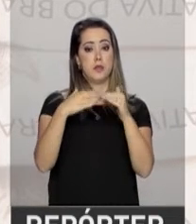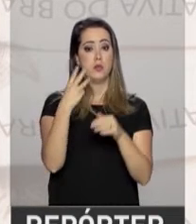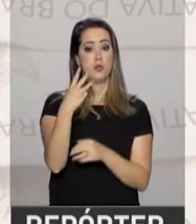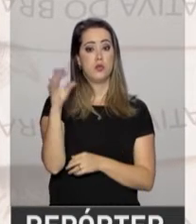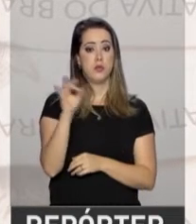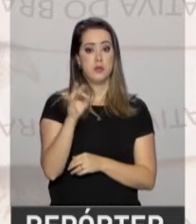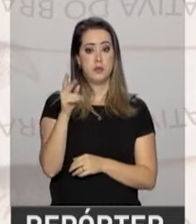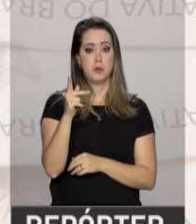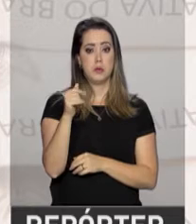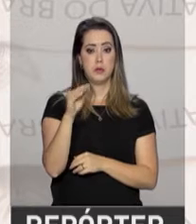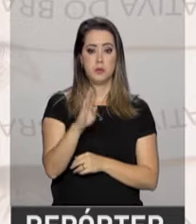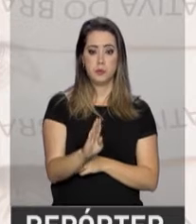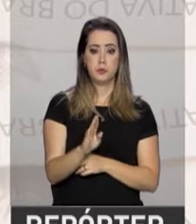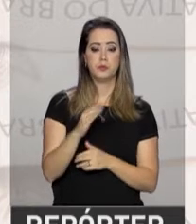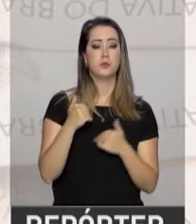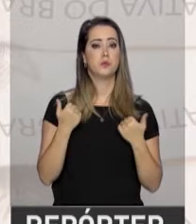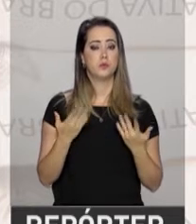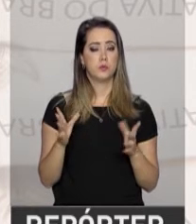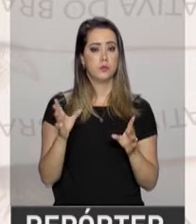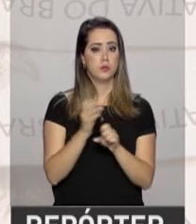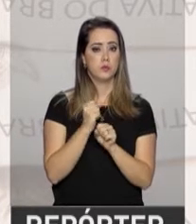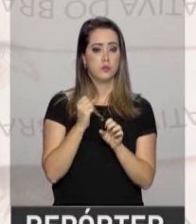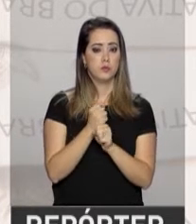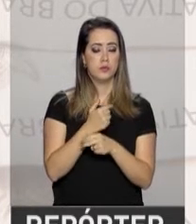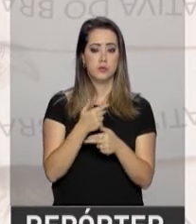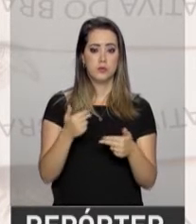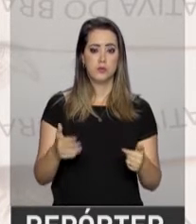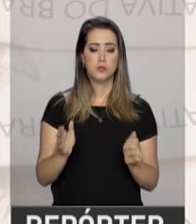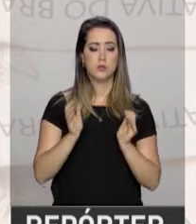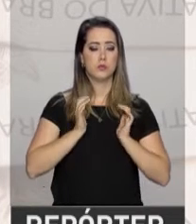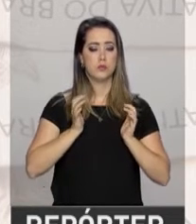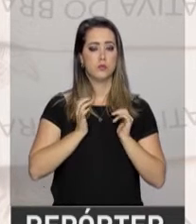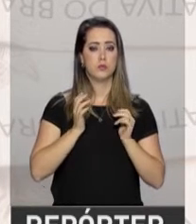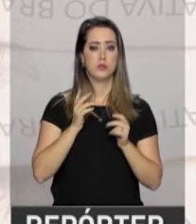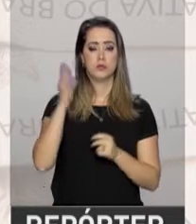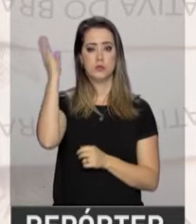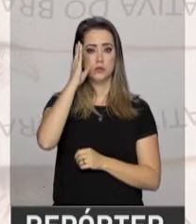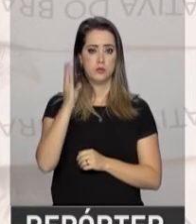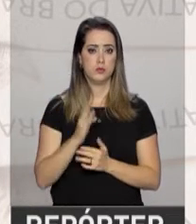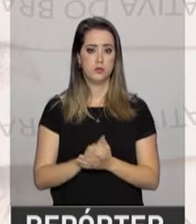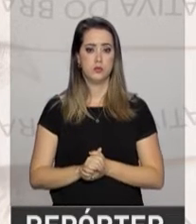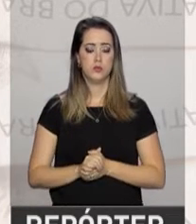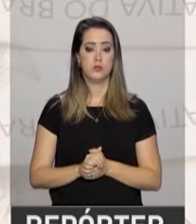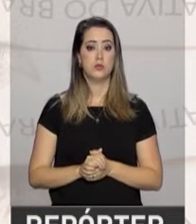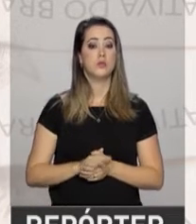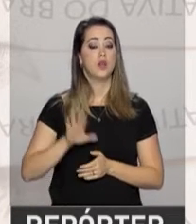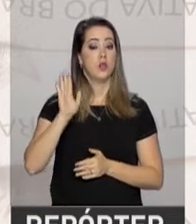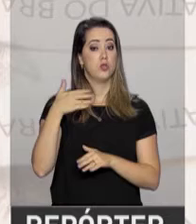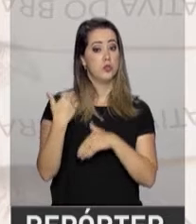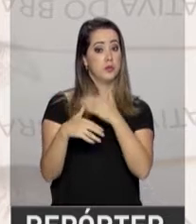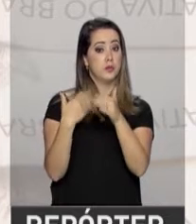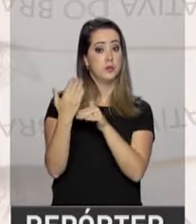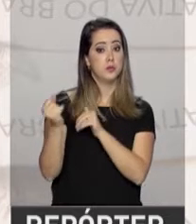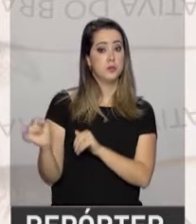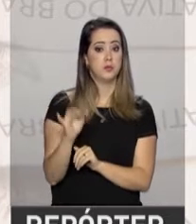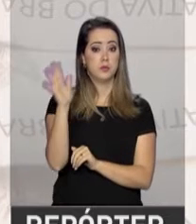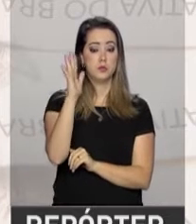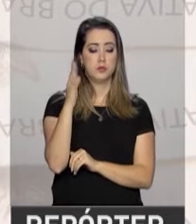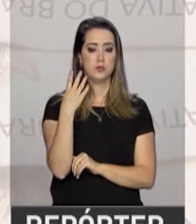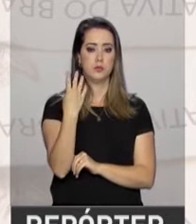do pib o produto interno bruto que é a soma de todas as riquezas produzidas pelo país já a projeção de inflação